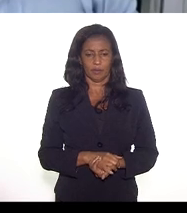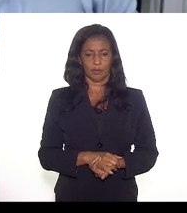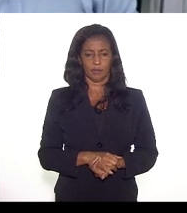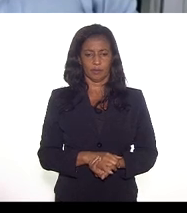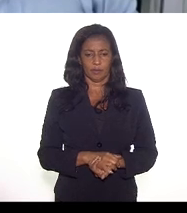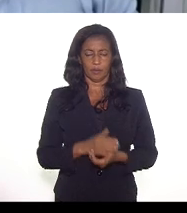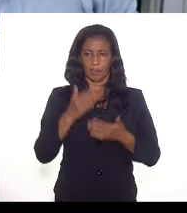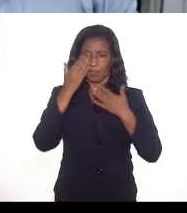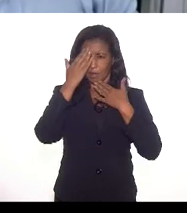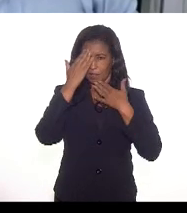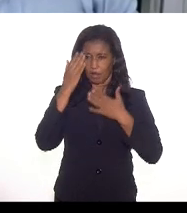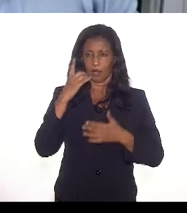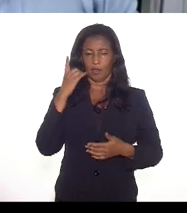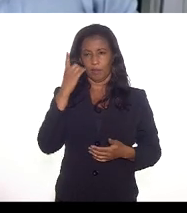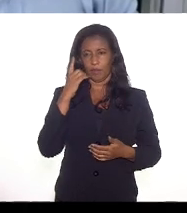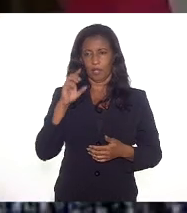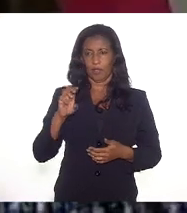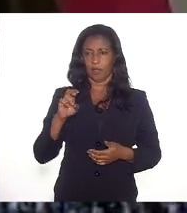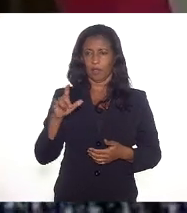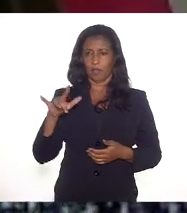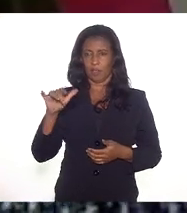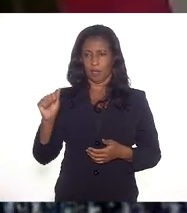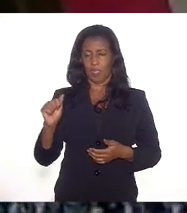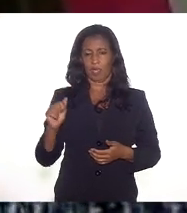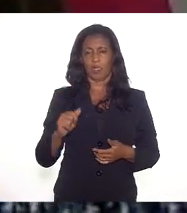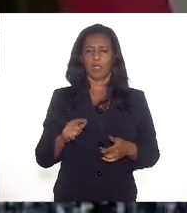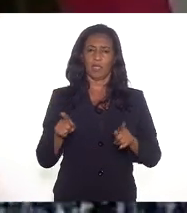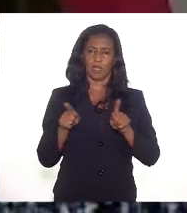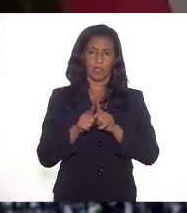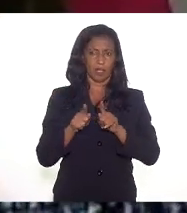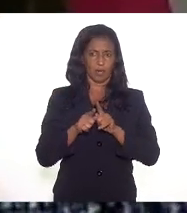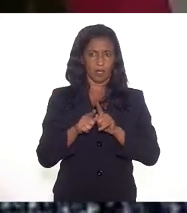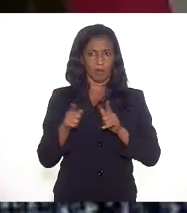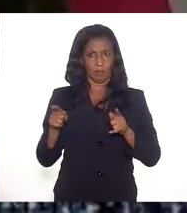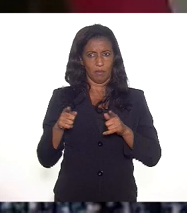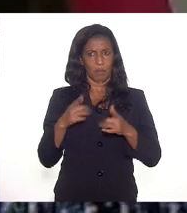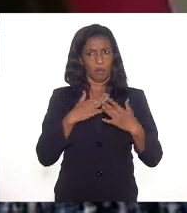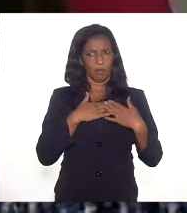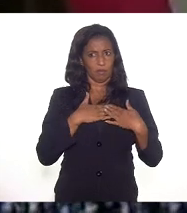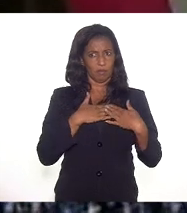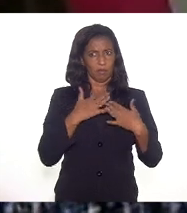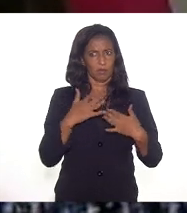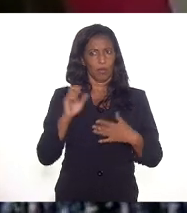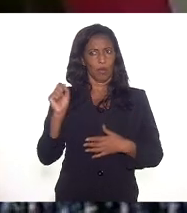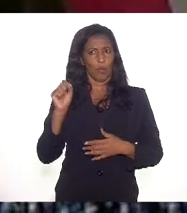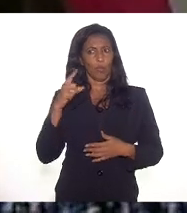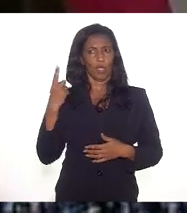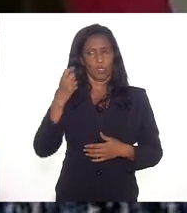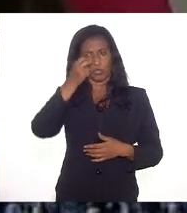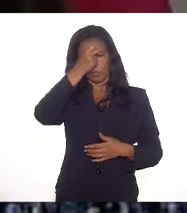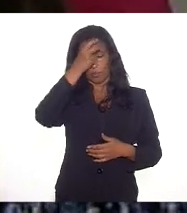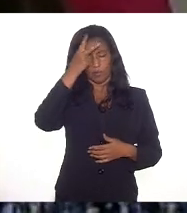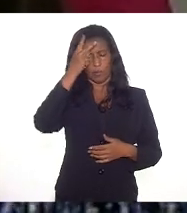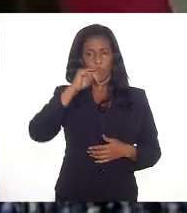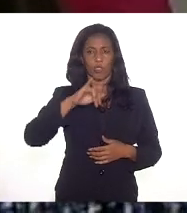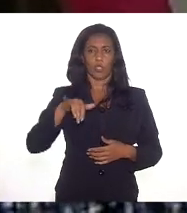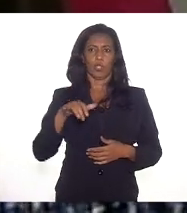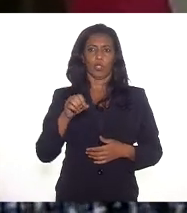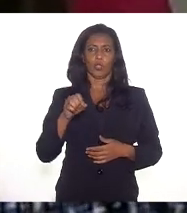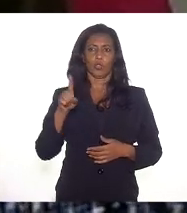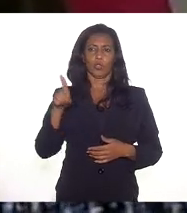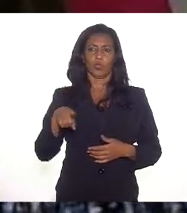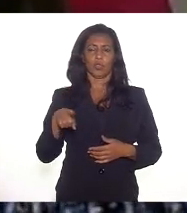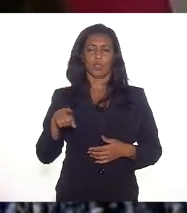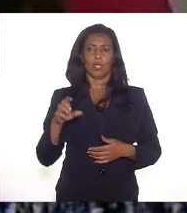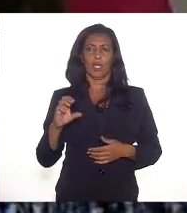a deputada Célia Jordão e agradecendo também pela menção que a senhora fez ao ex-prefeito José Cláudio, que